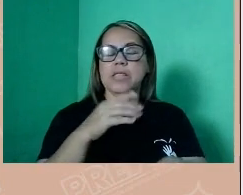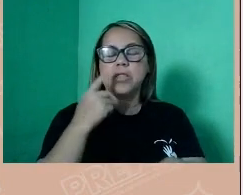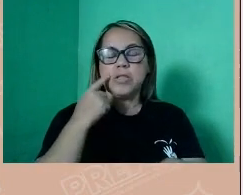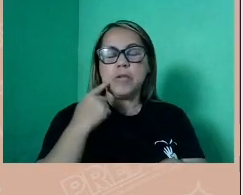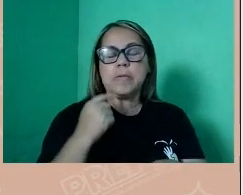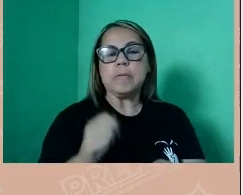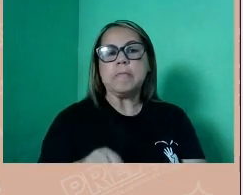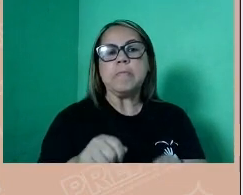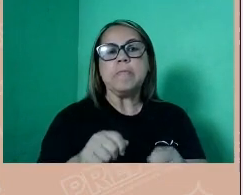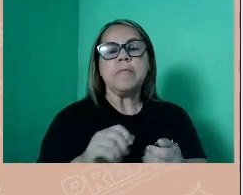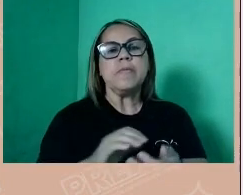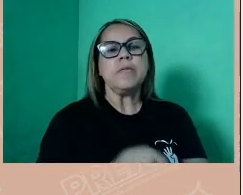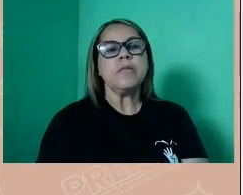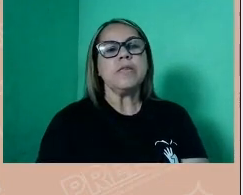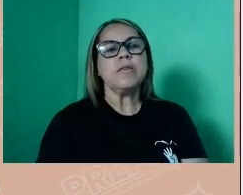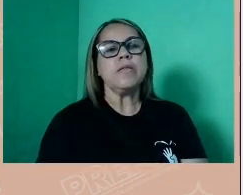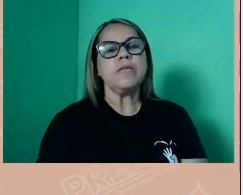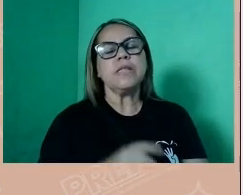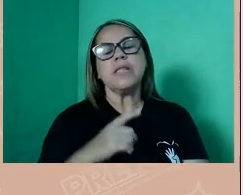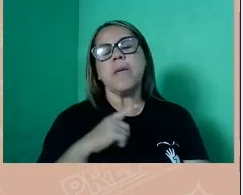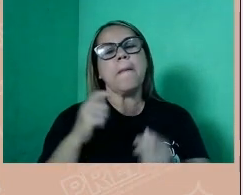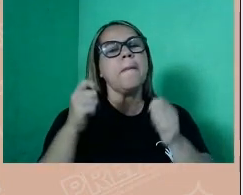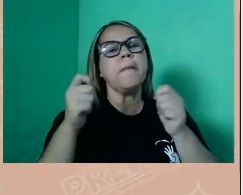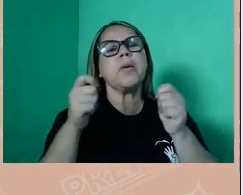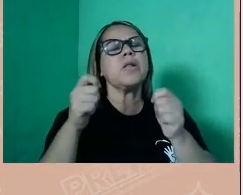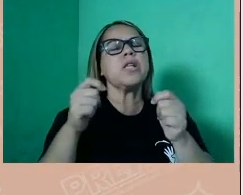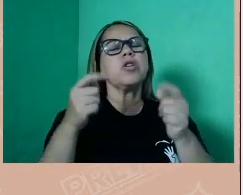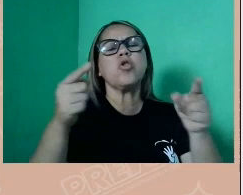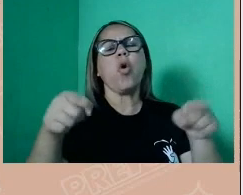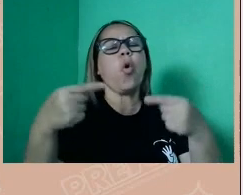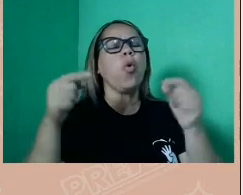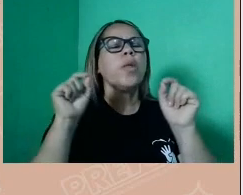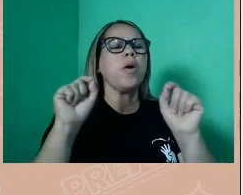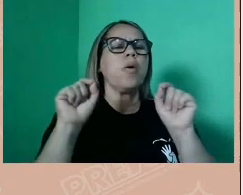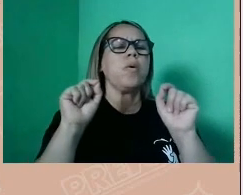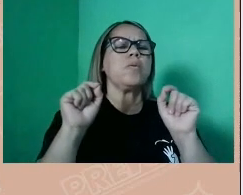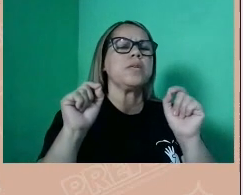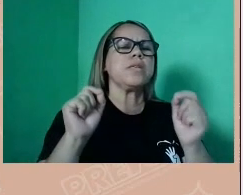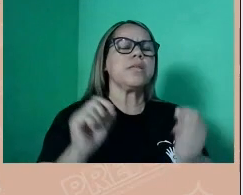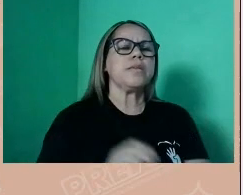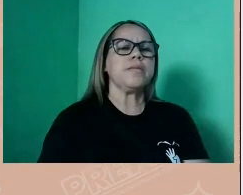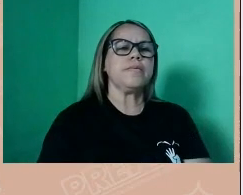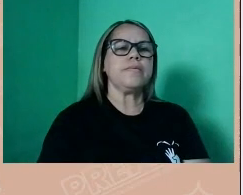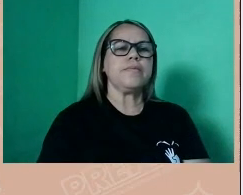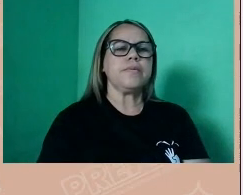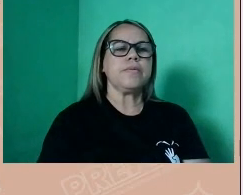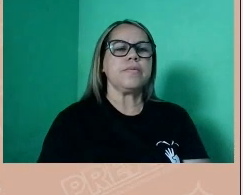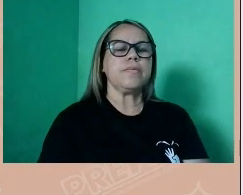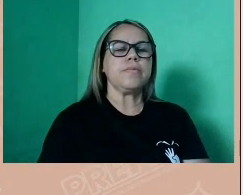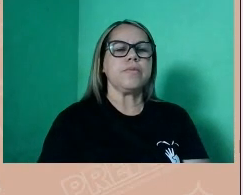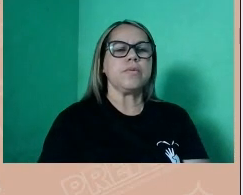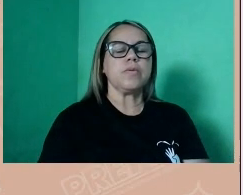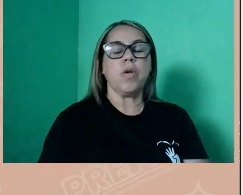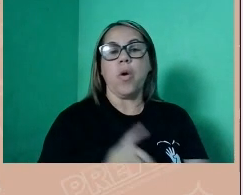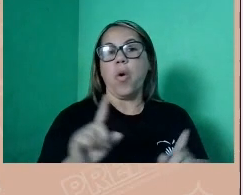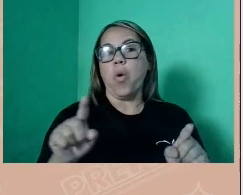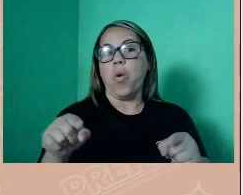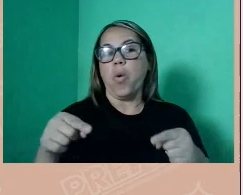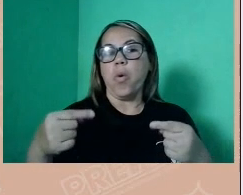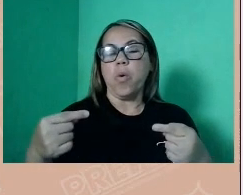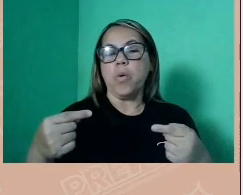e ainda um protesto contra o que? as dificuldades hardships adversidades né dificuldades